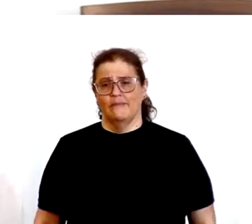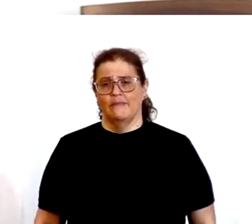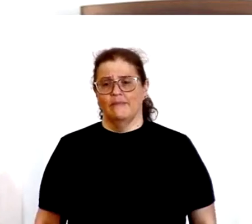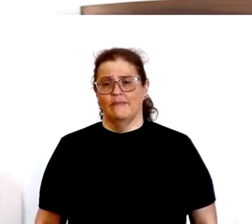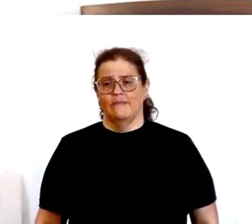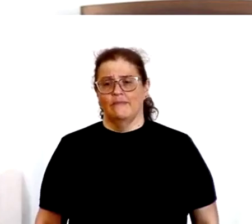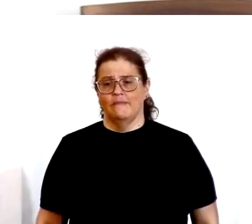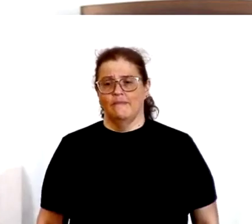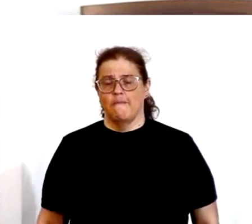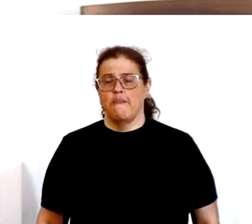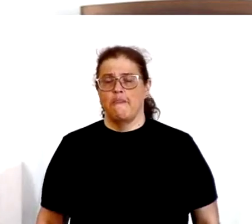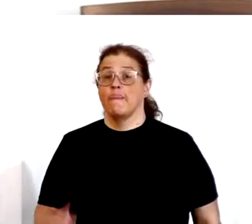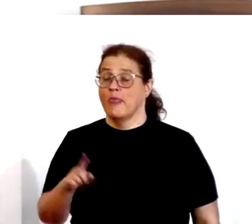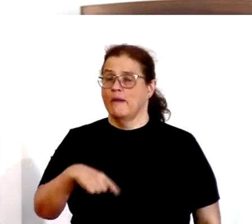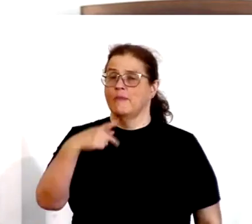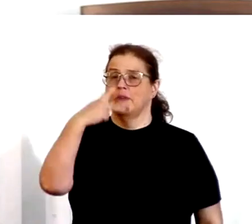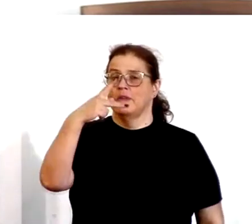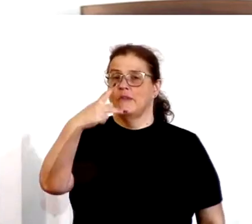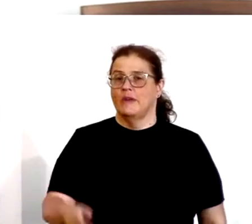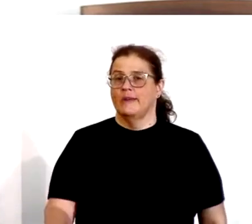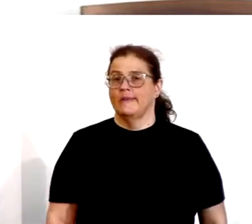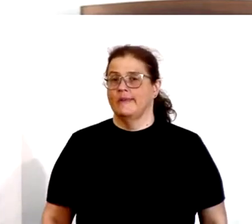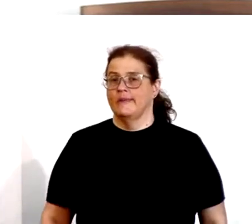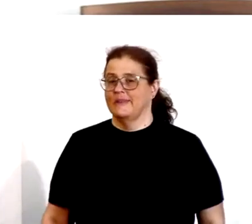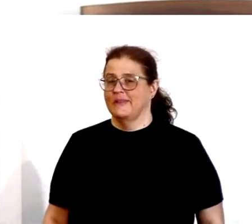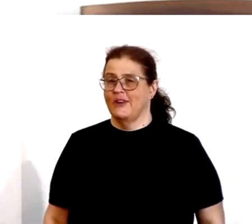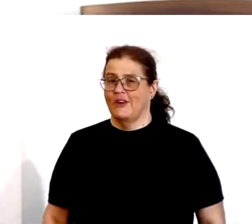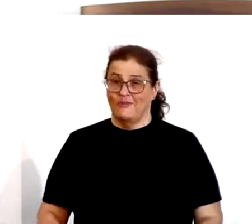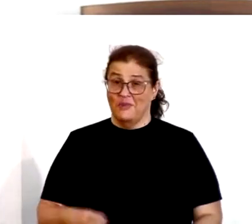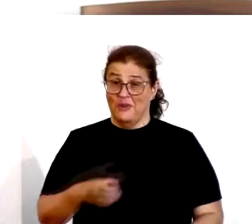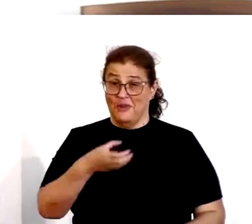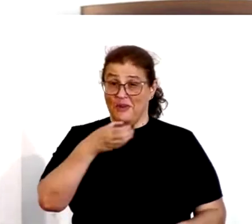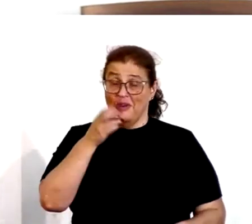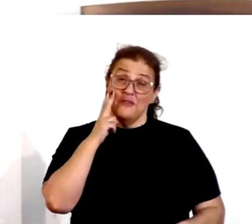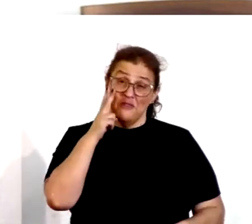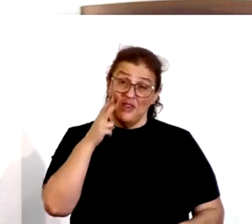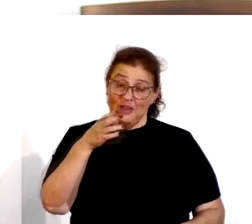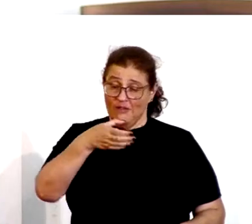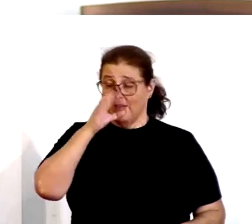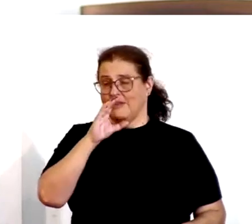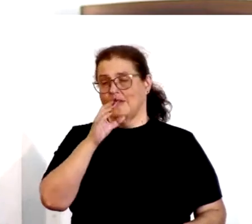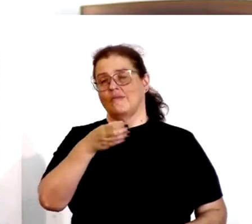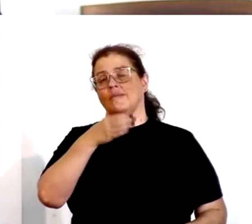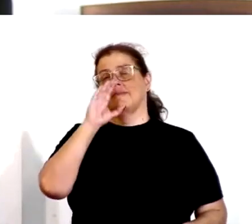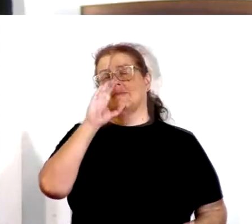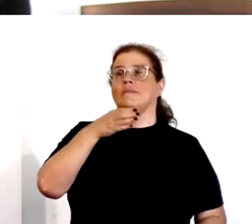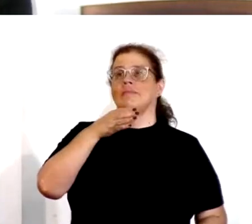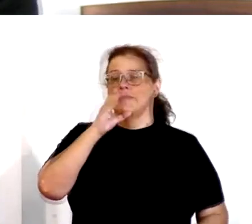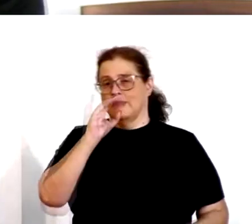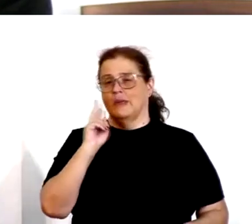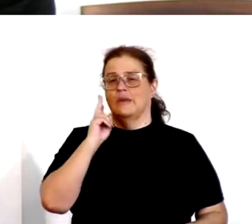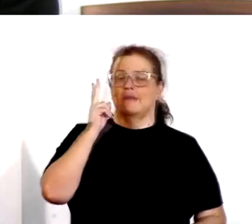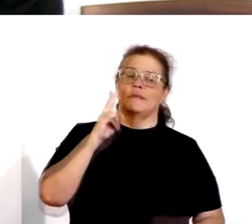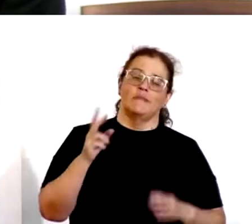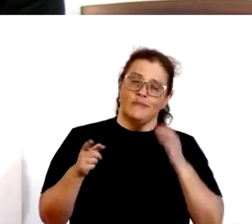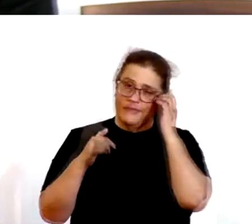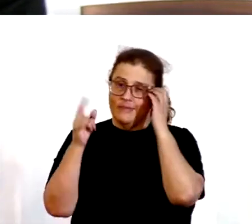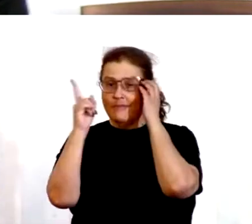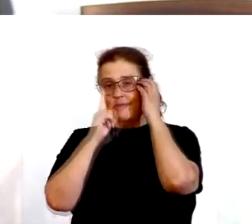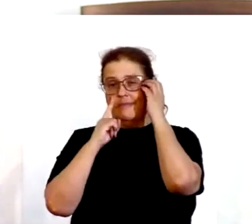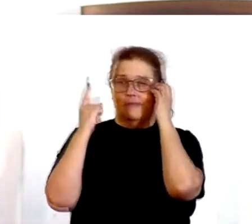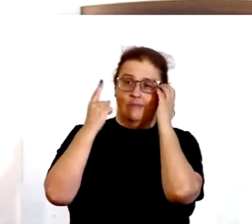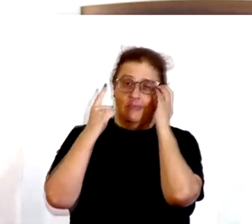E depois ele vai dizer, não vos embriagueis com vinho, no qual há dissolução, mas enchei-vos do Espírito.